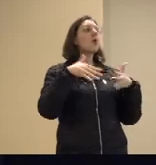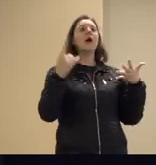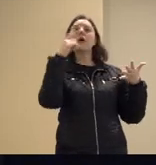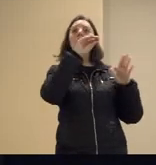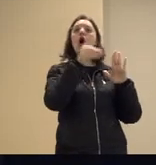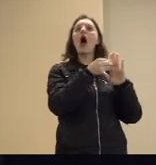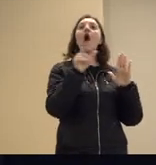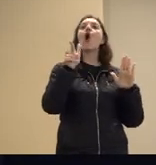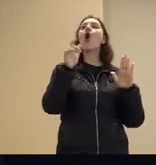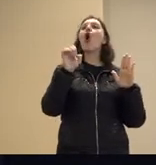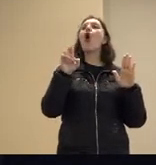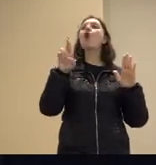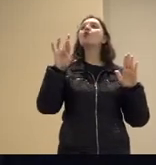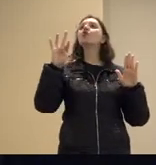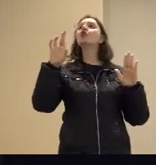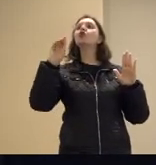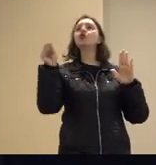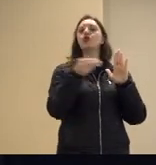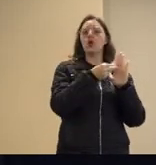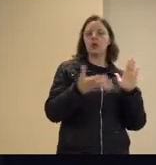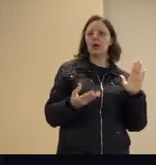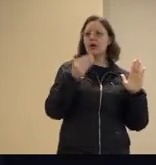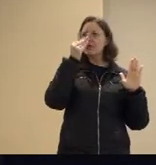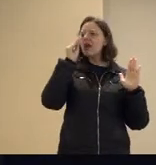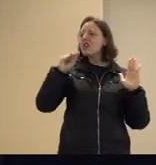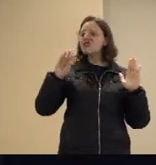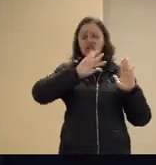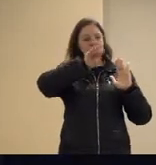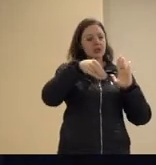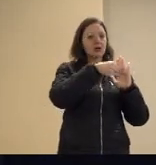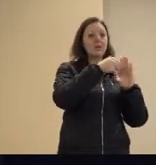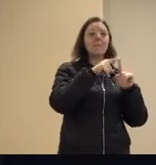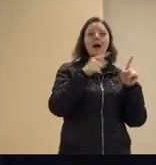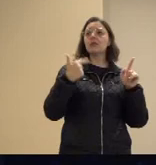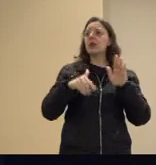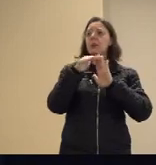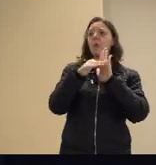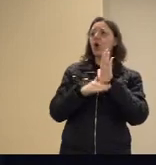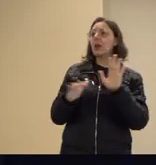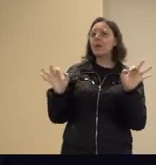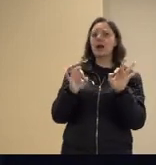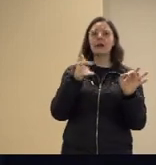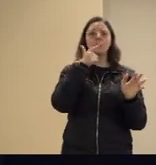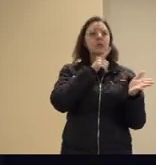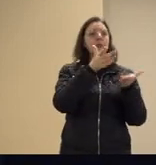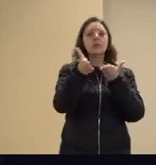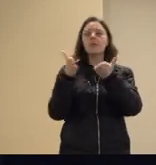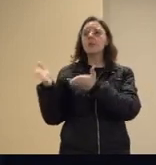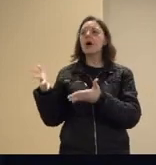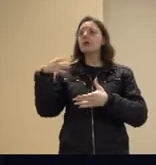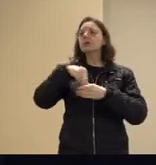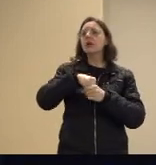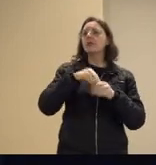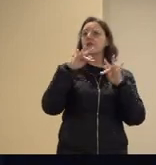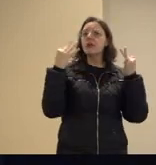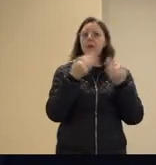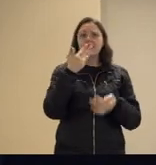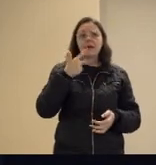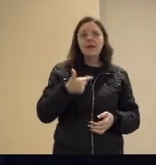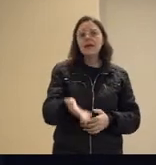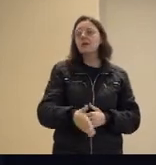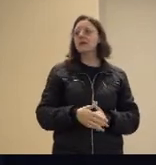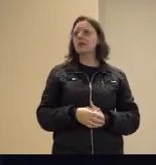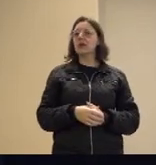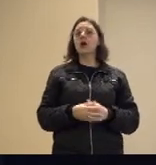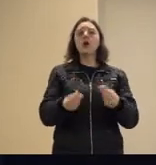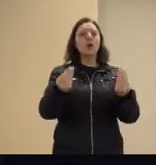crianças e adolescentes acolhidos por negligência, mas eu não vejo nenhum programa lá atuando na família desta criança?